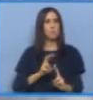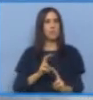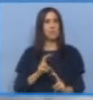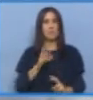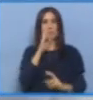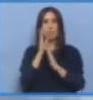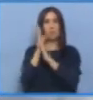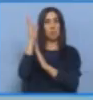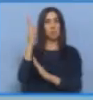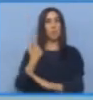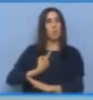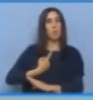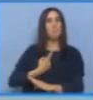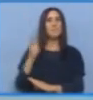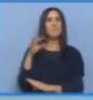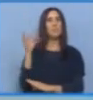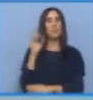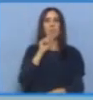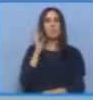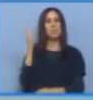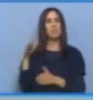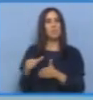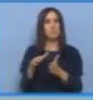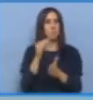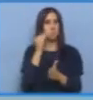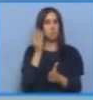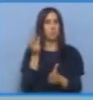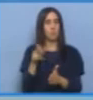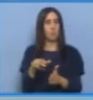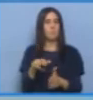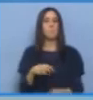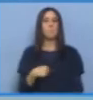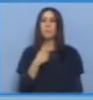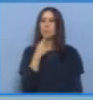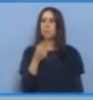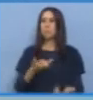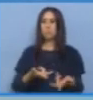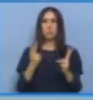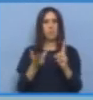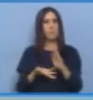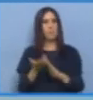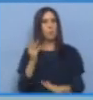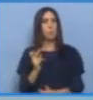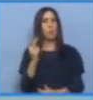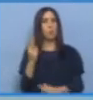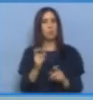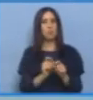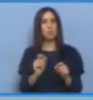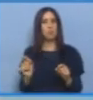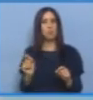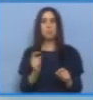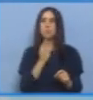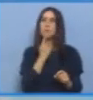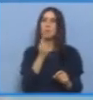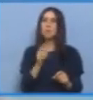vais por Deus, permite que seja Ele a escolher o destino. E assim fui. Quando disse que estava disponível para partir por 2 anos, disse que